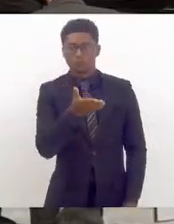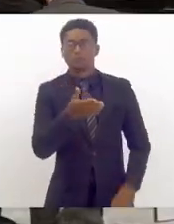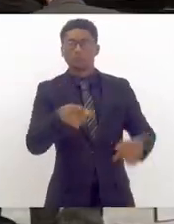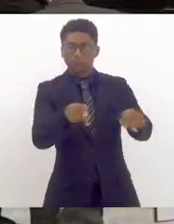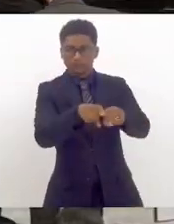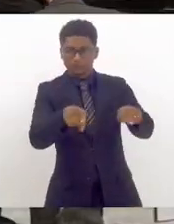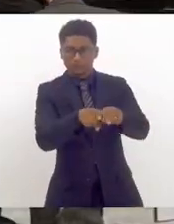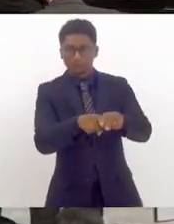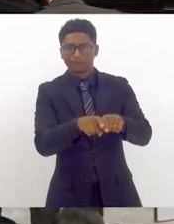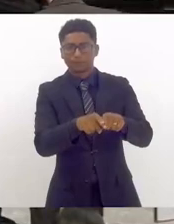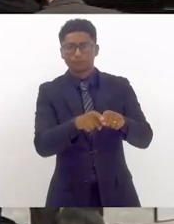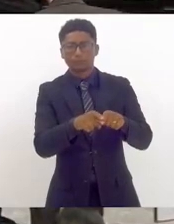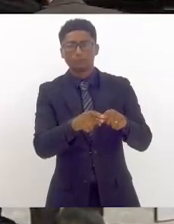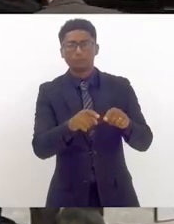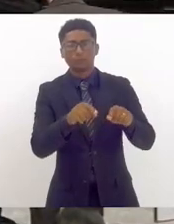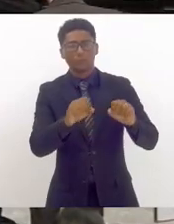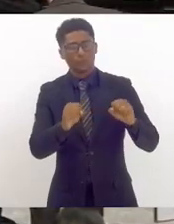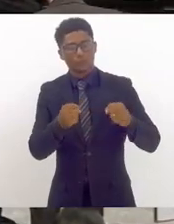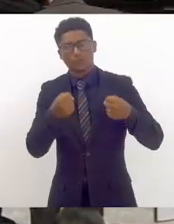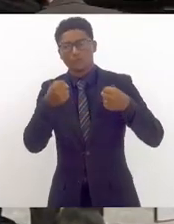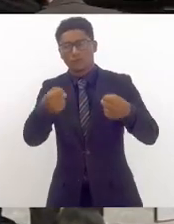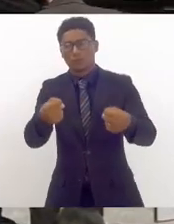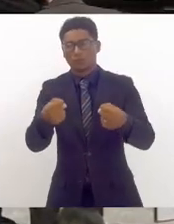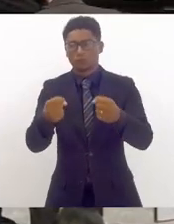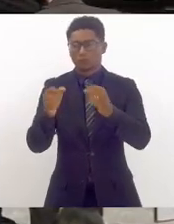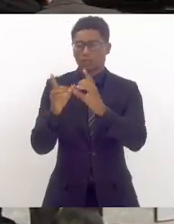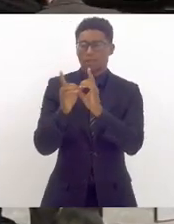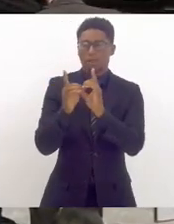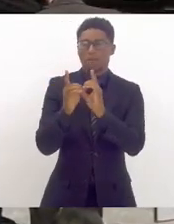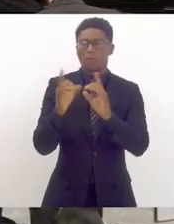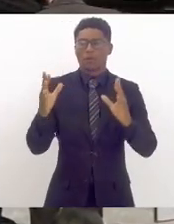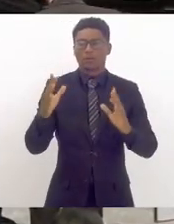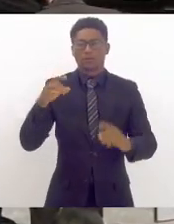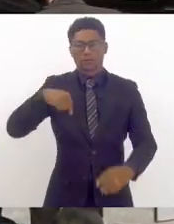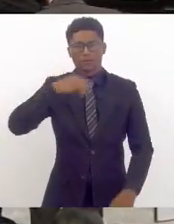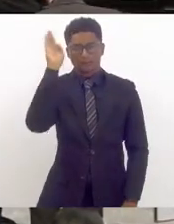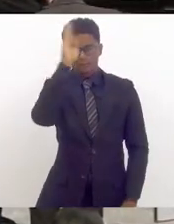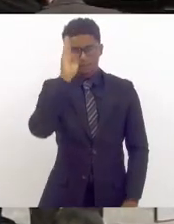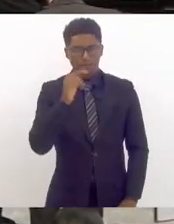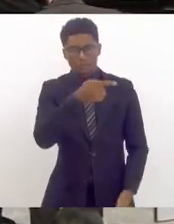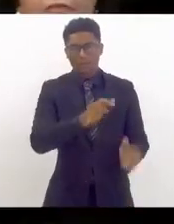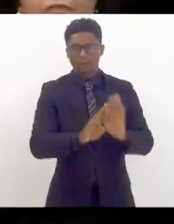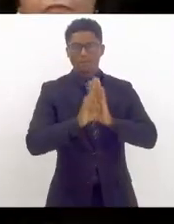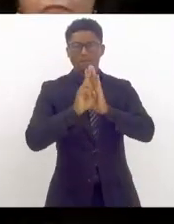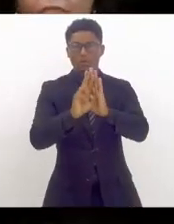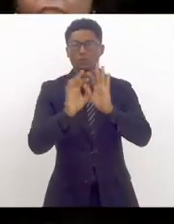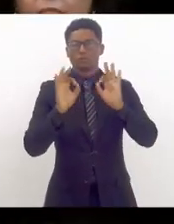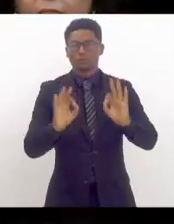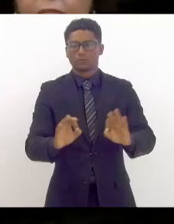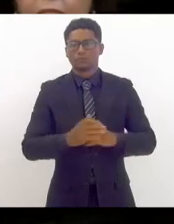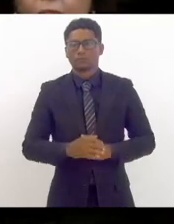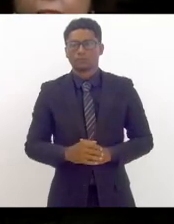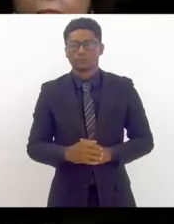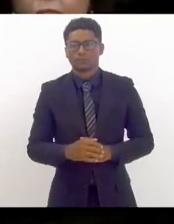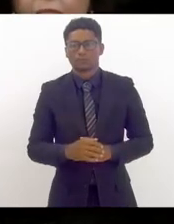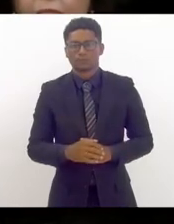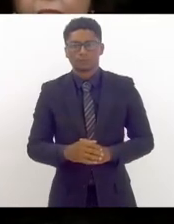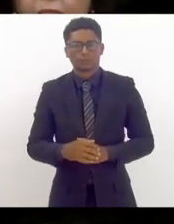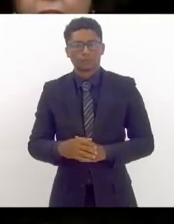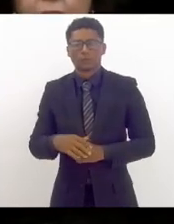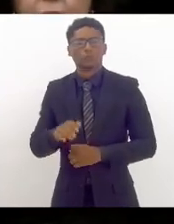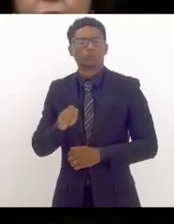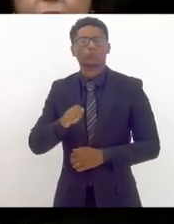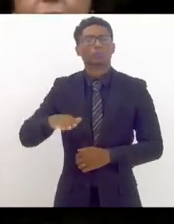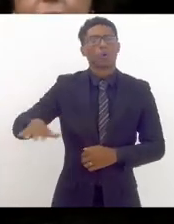ombros pela democracia brasileira e nos representou muito bem, a todos nós, independente de termos